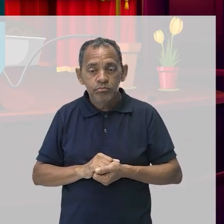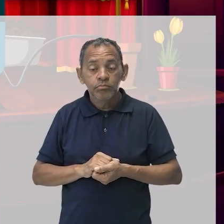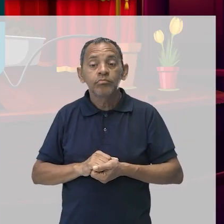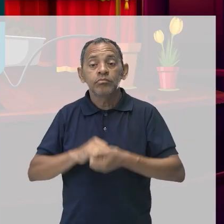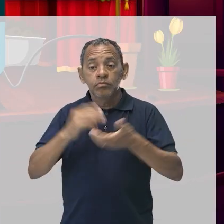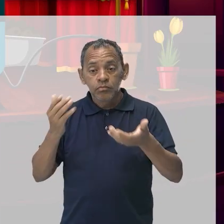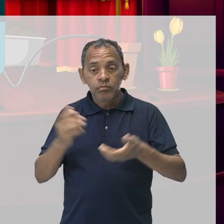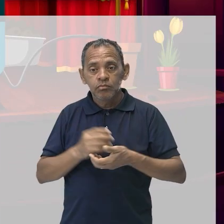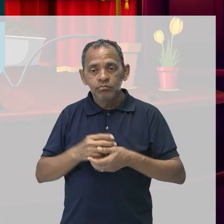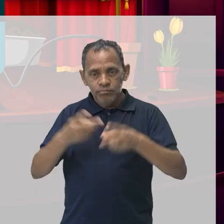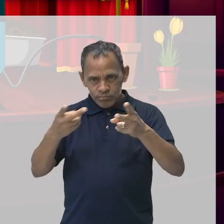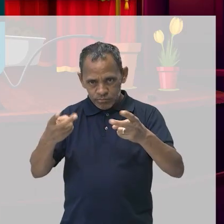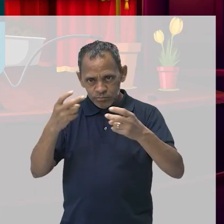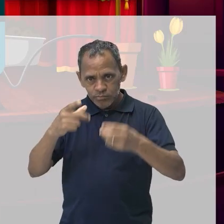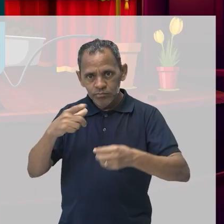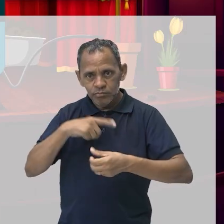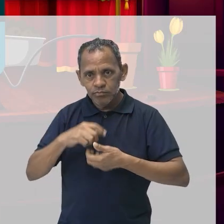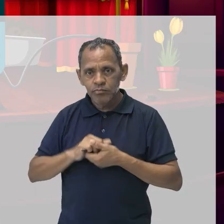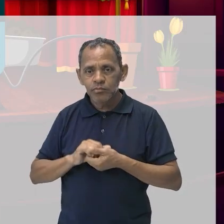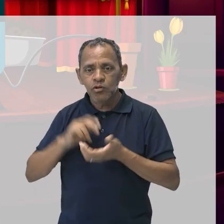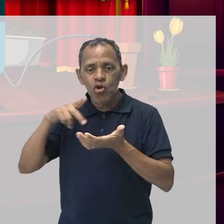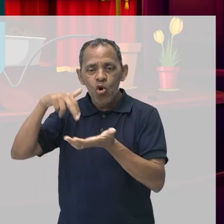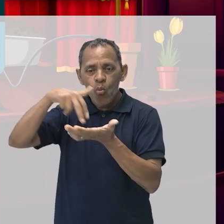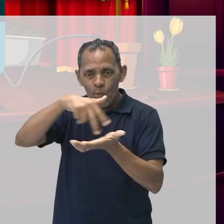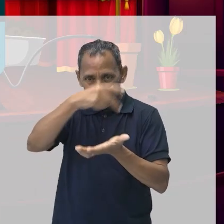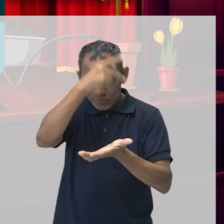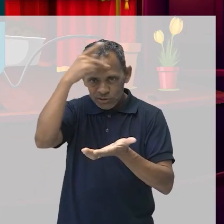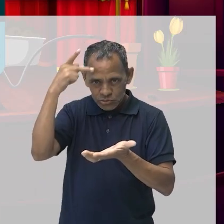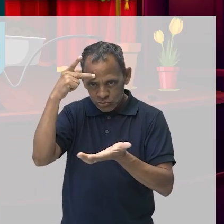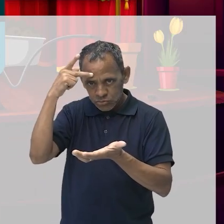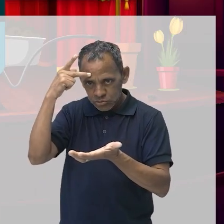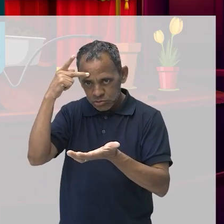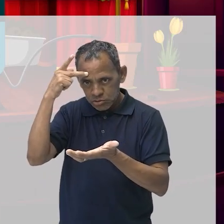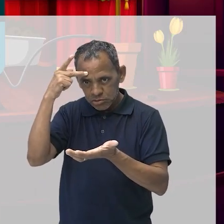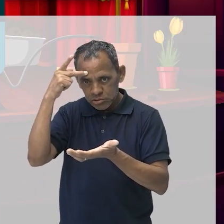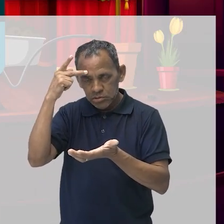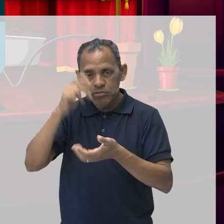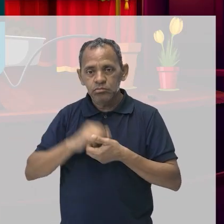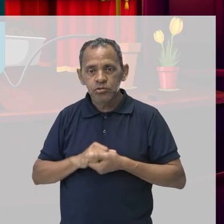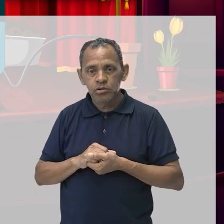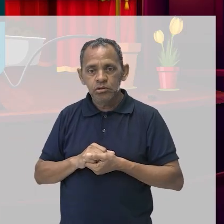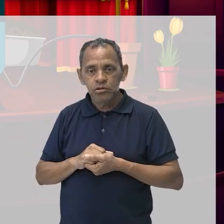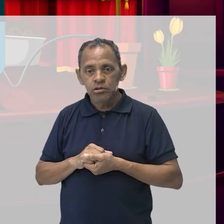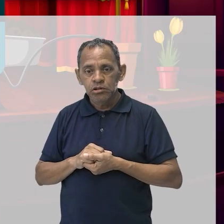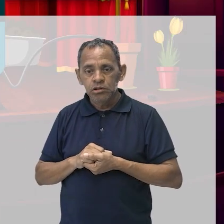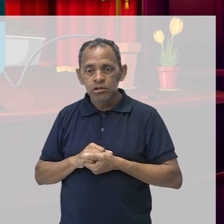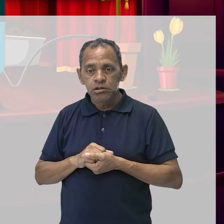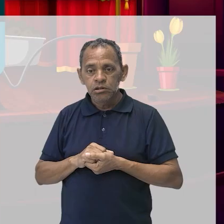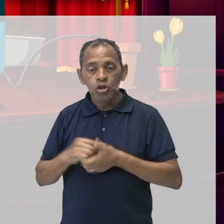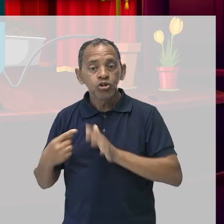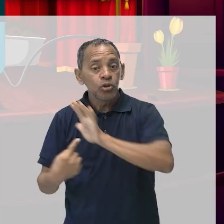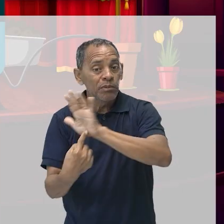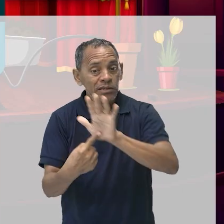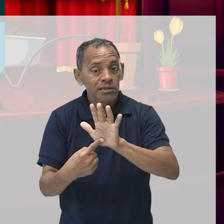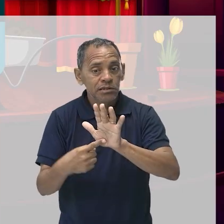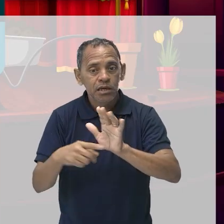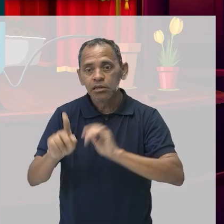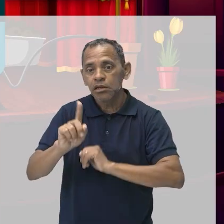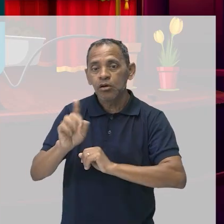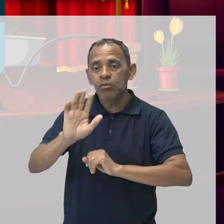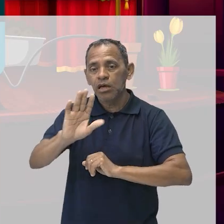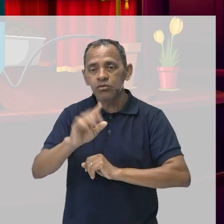Então, vocês perceberam o passo de pessoas, né, que não estavam aqui comigo, mas vocês conseguiram